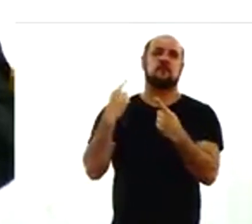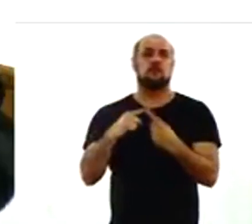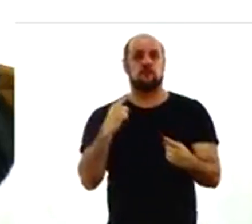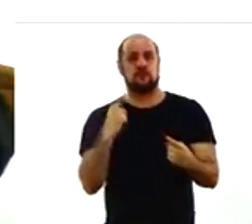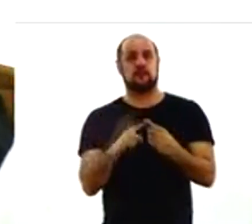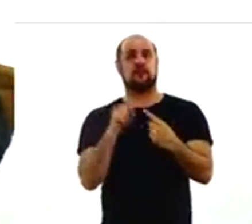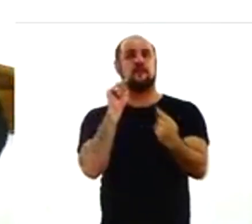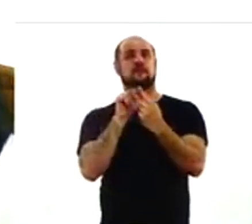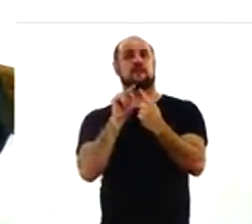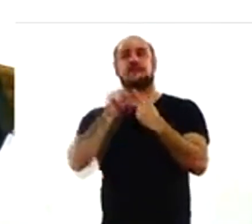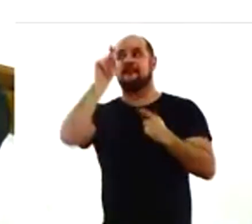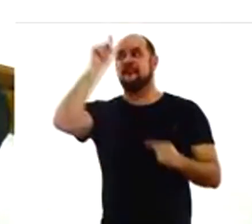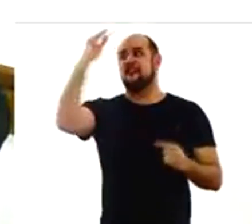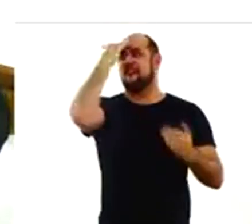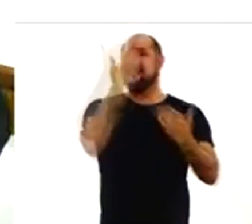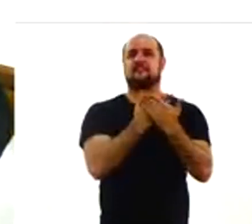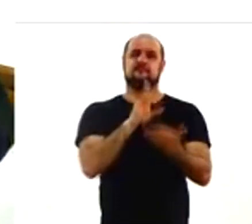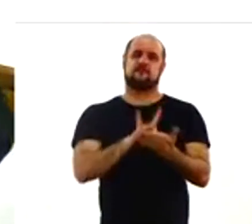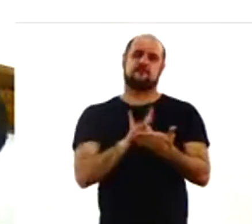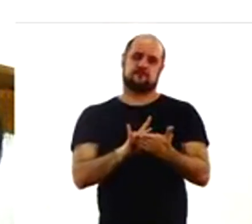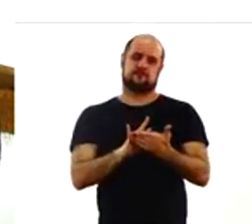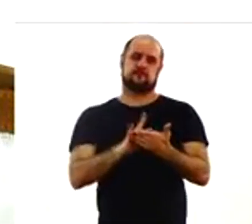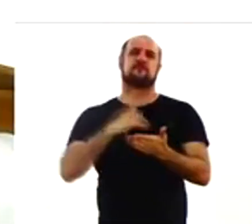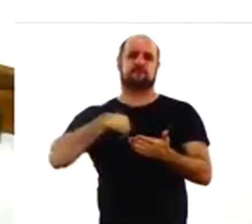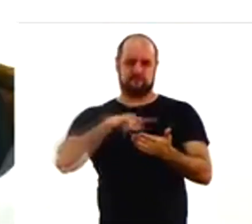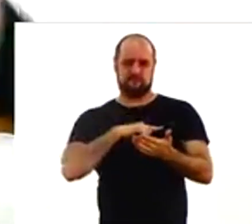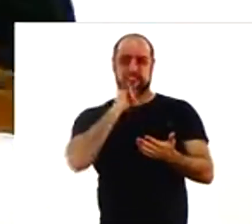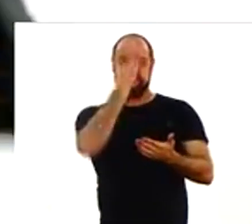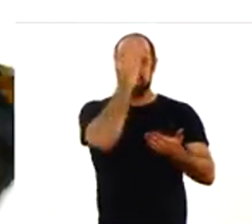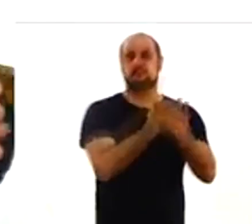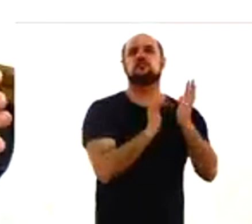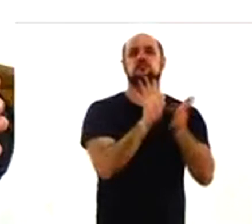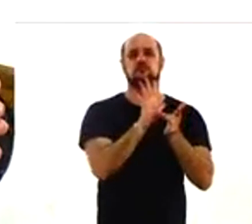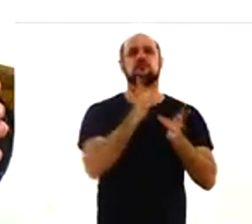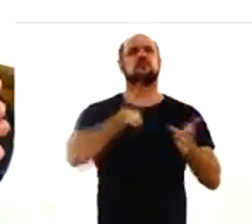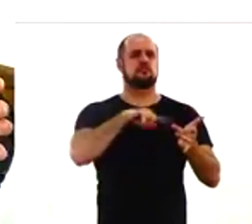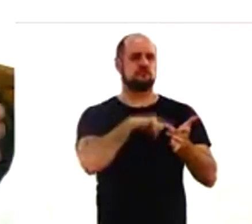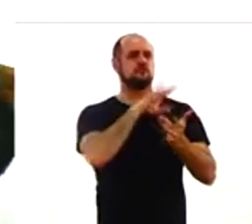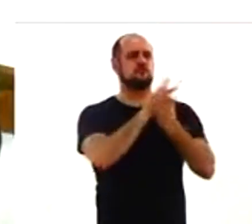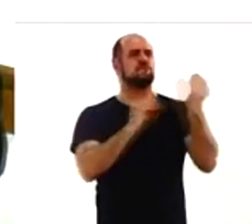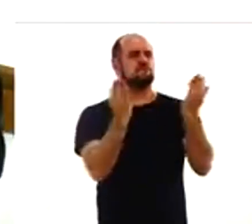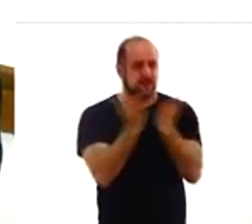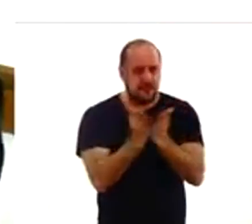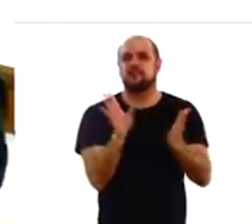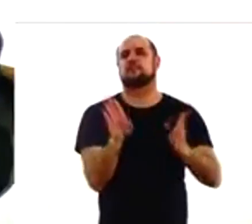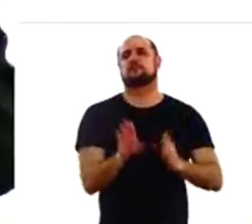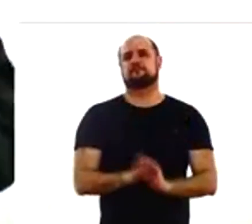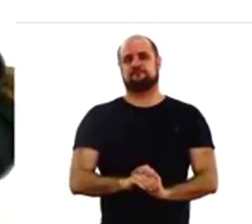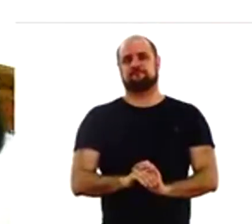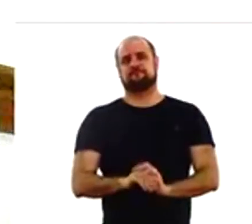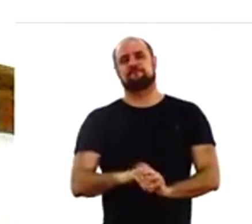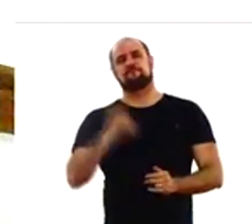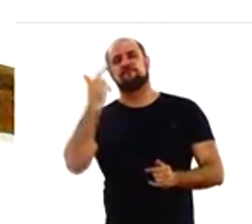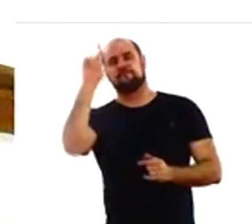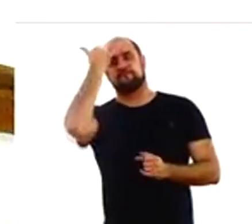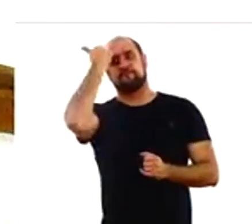aquele em quem temos crido, é o que somos. Se cremos em Jesus, então somos cristãos. A outra ideia